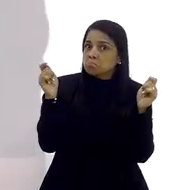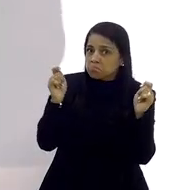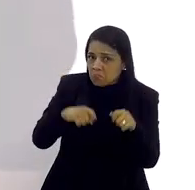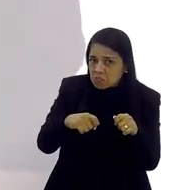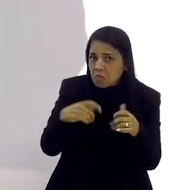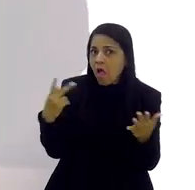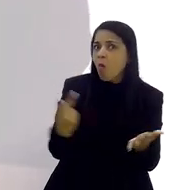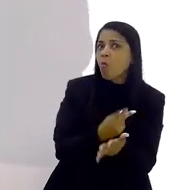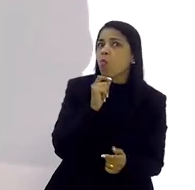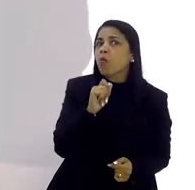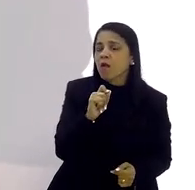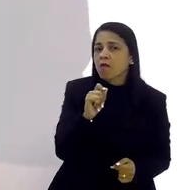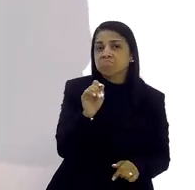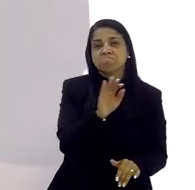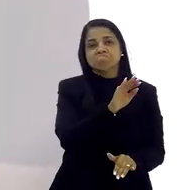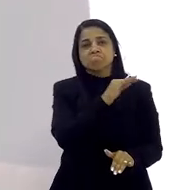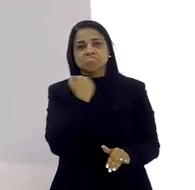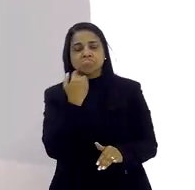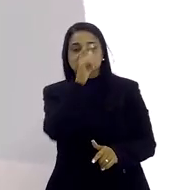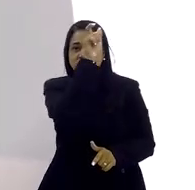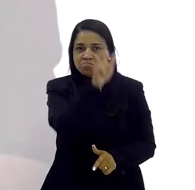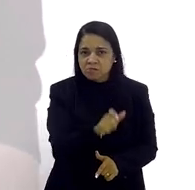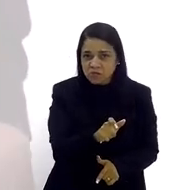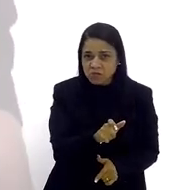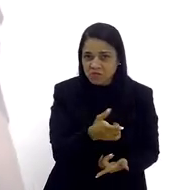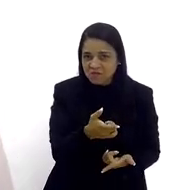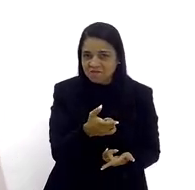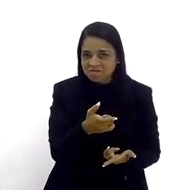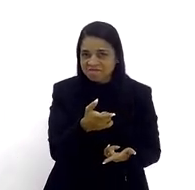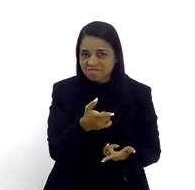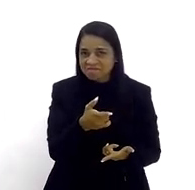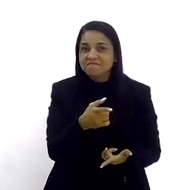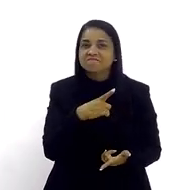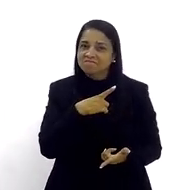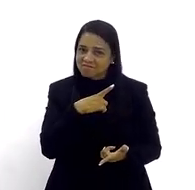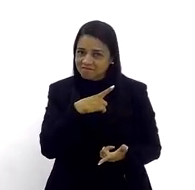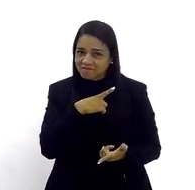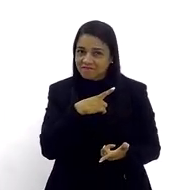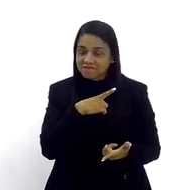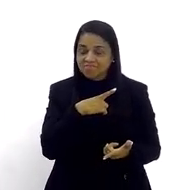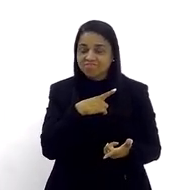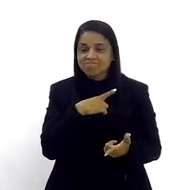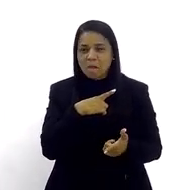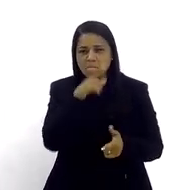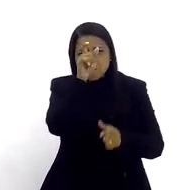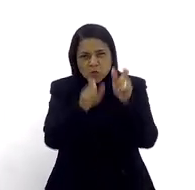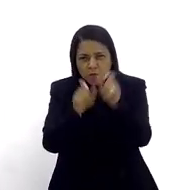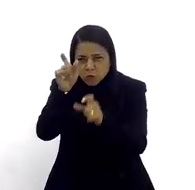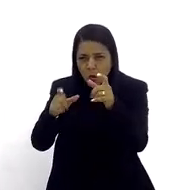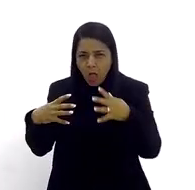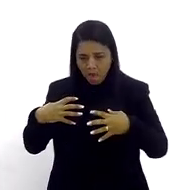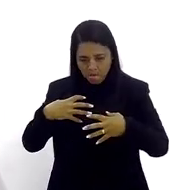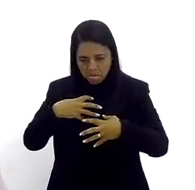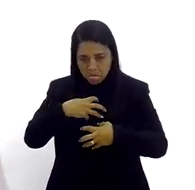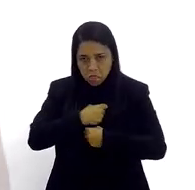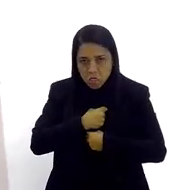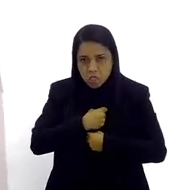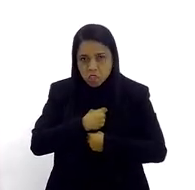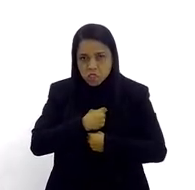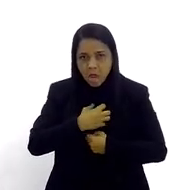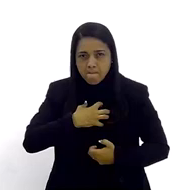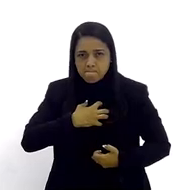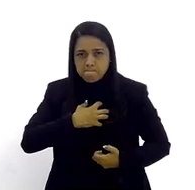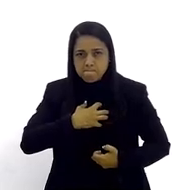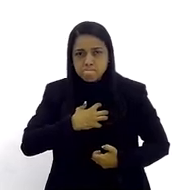pode até matar uma pessoa a quantidade de pessoas que entram em depressão e até se